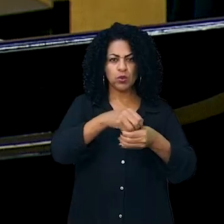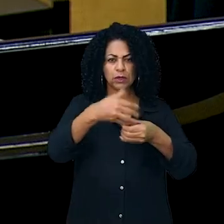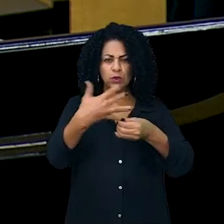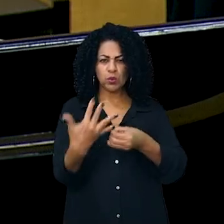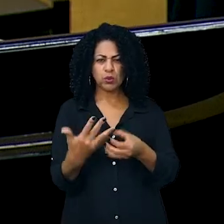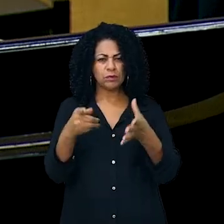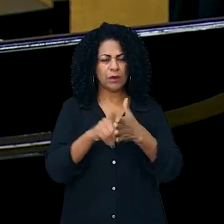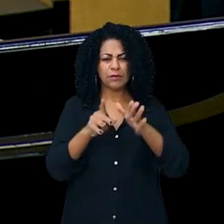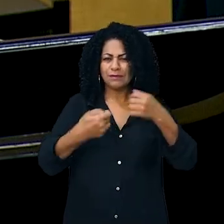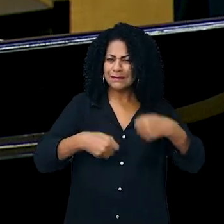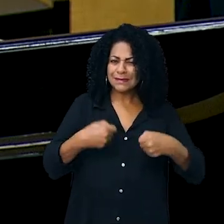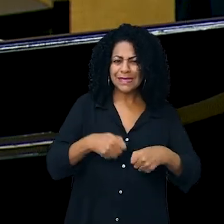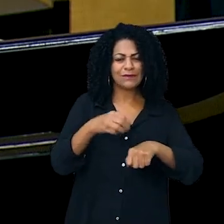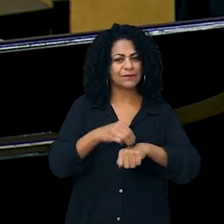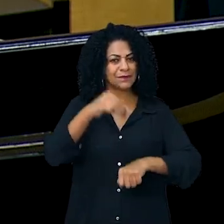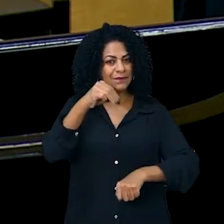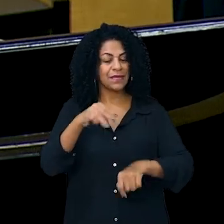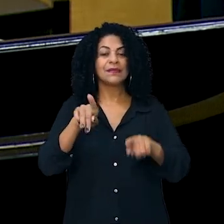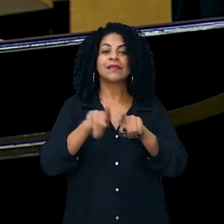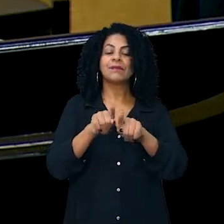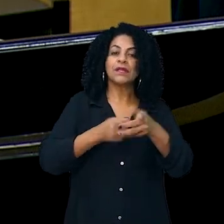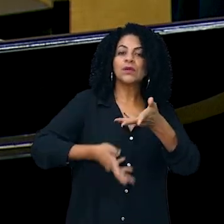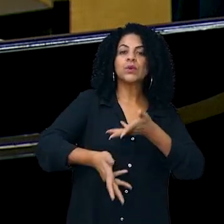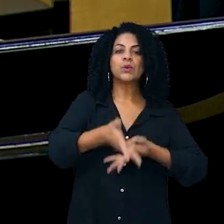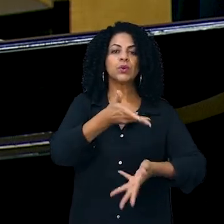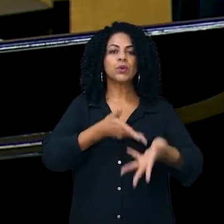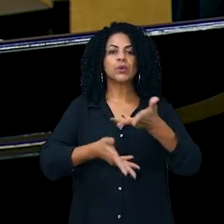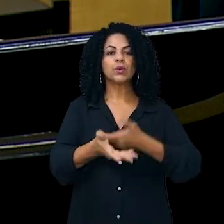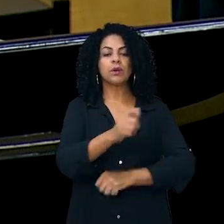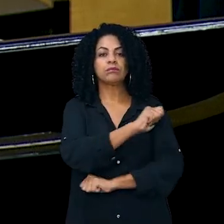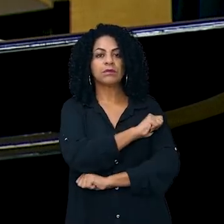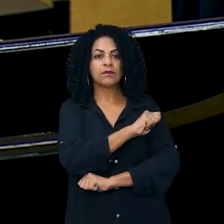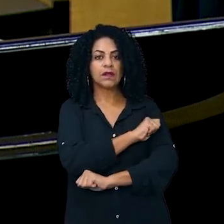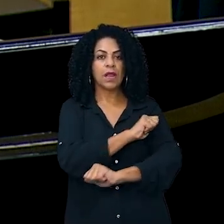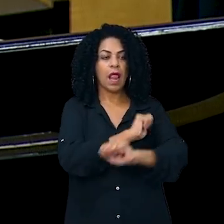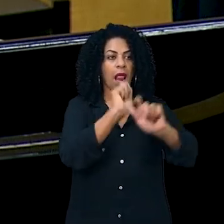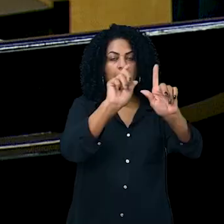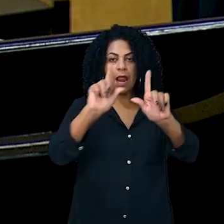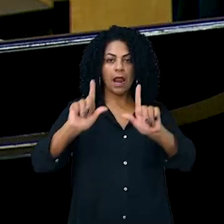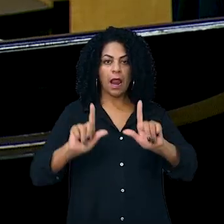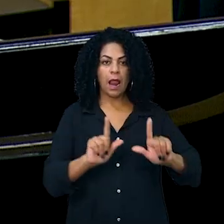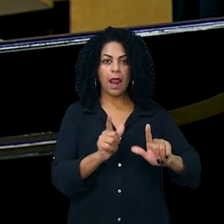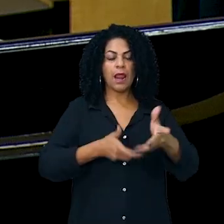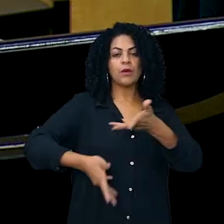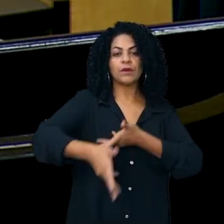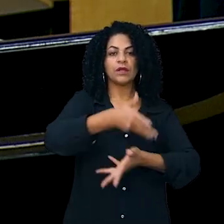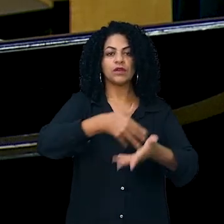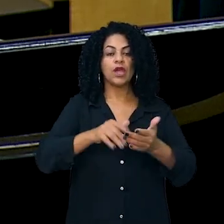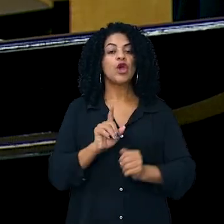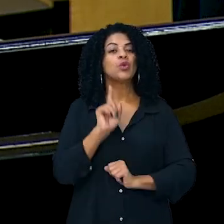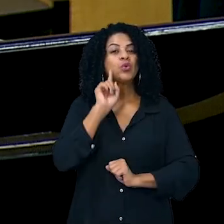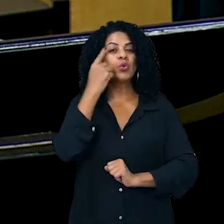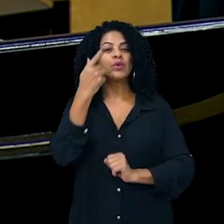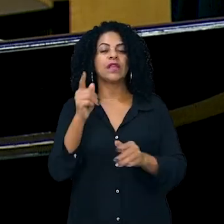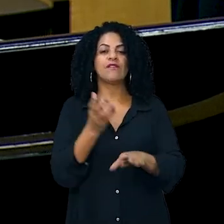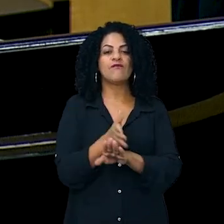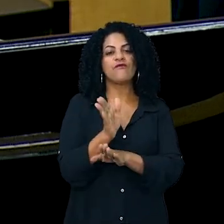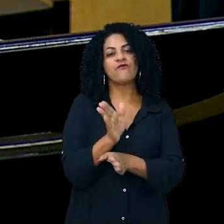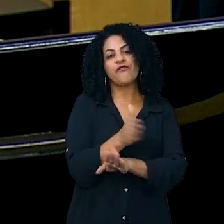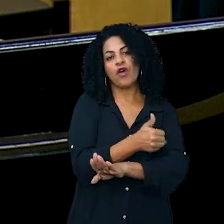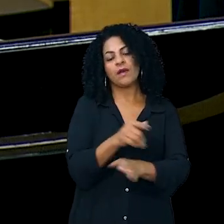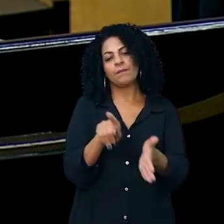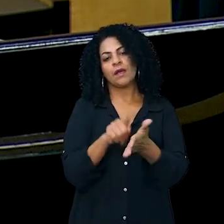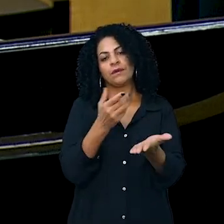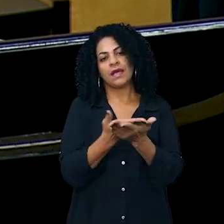ministrado. Tornou-se necessária ainda a interação com os alunos no ambiente virtual para a resolução de dúvidas fora do horário das aulas, e tais